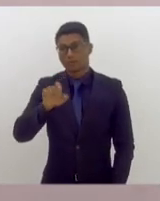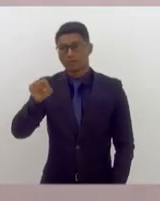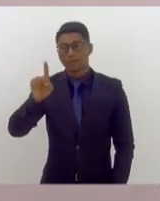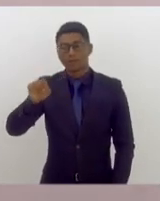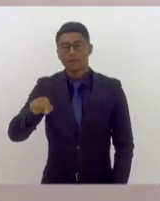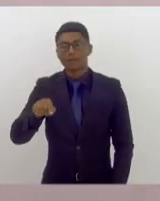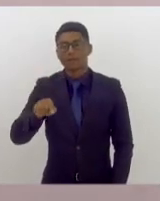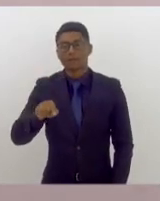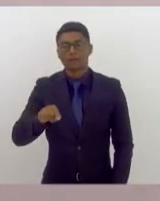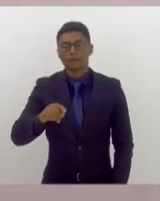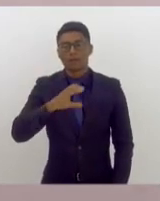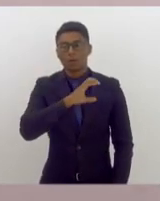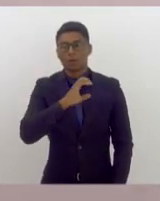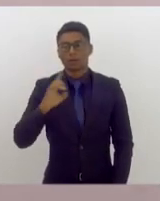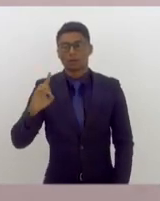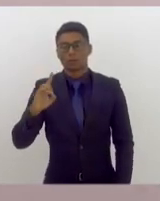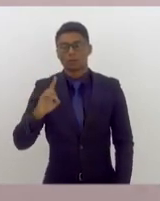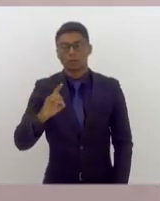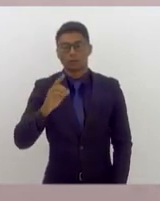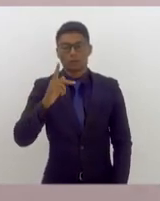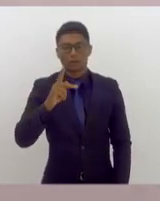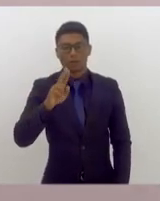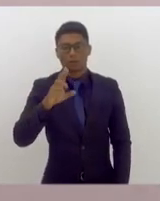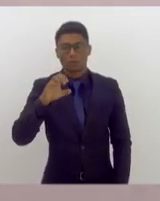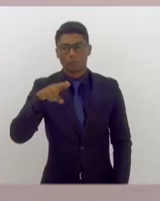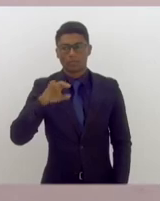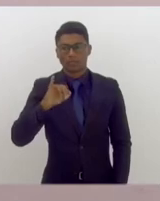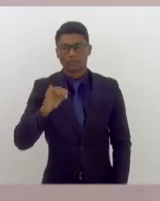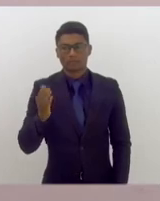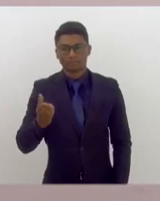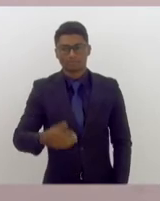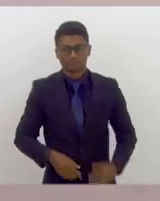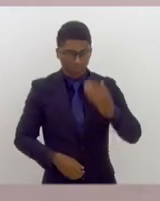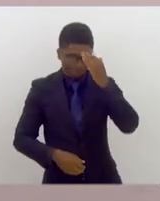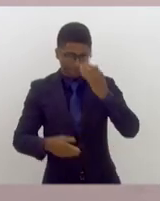UNCME. Obrigado, Jorge Roberto, pela sua presença aqui conosco.